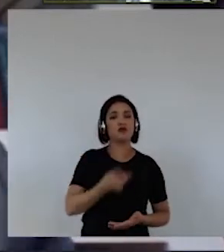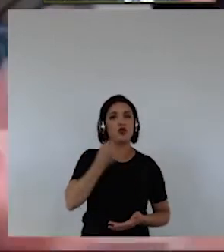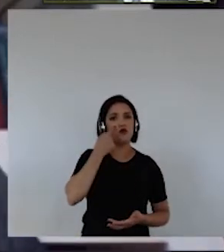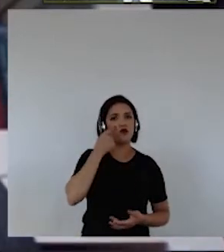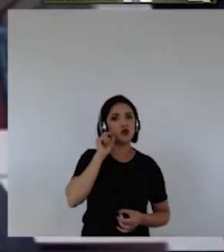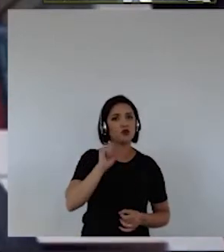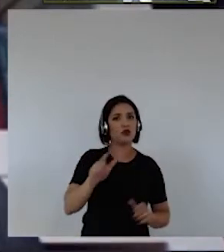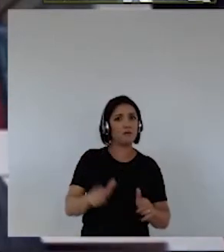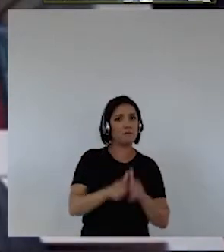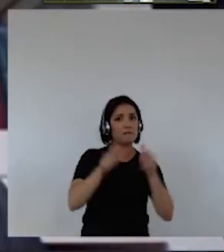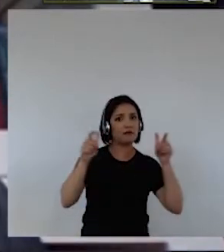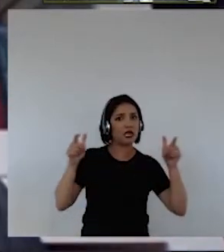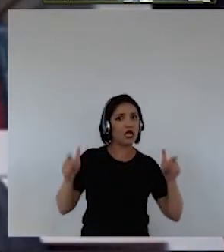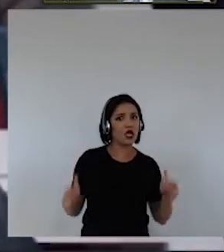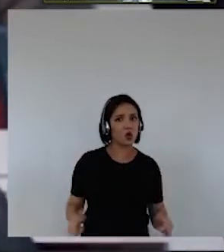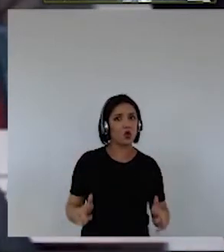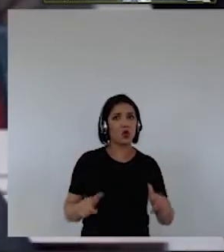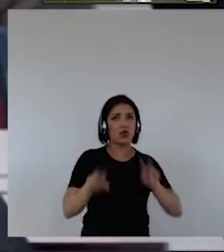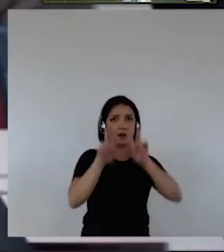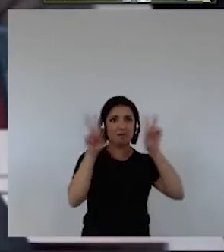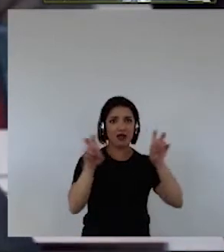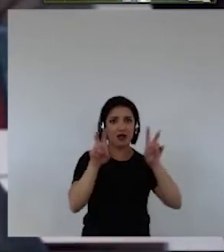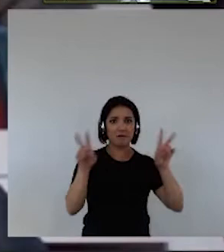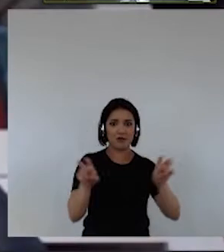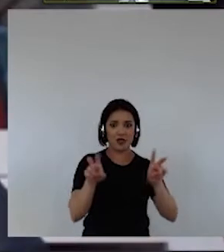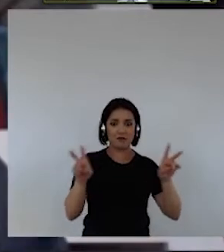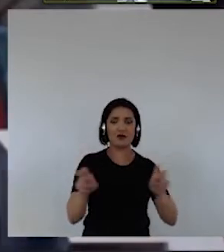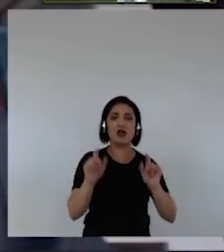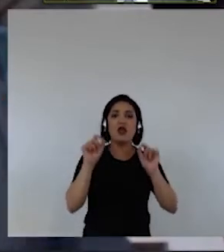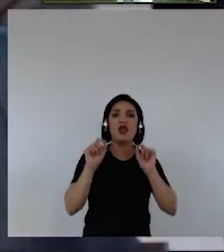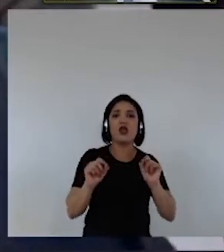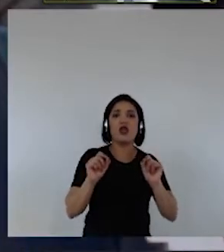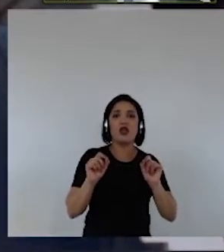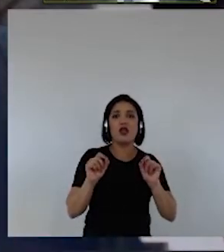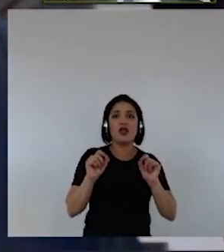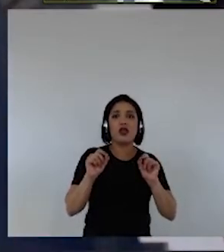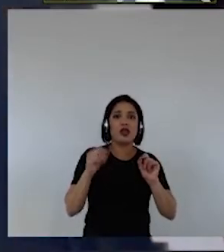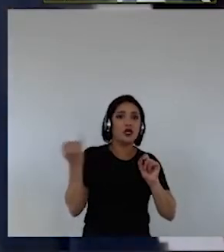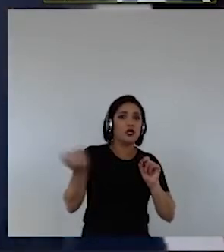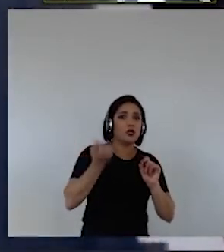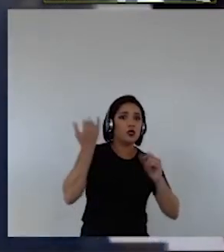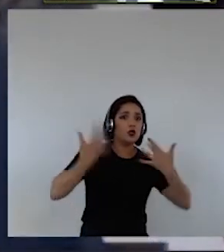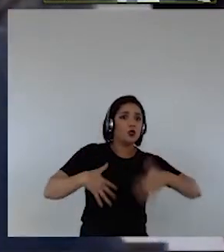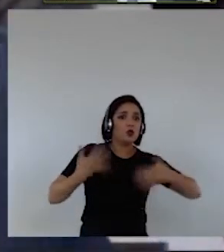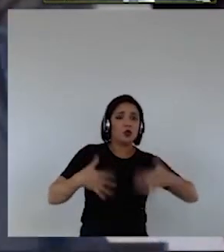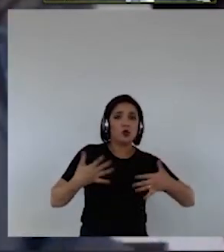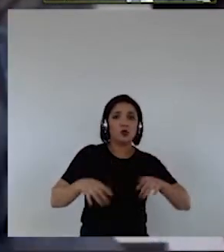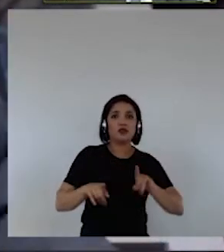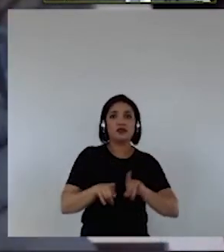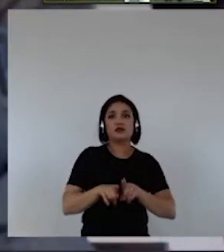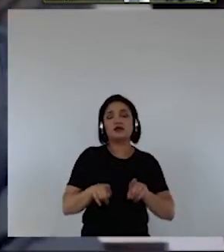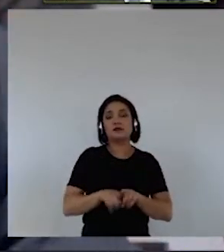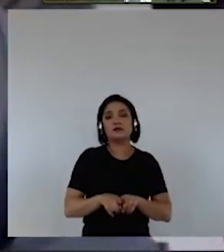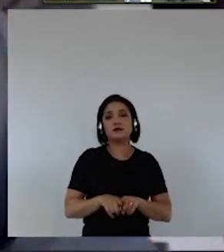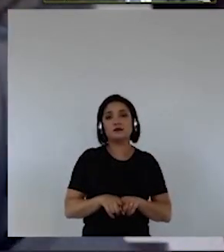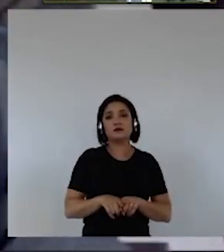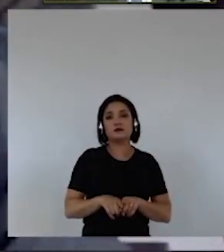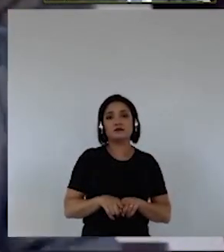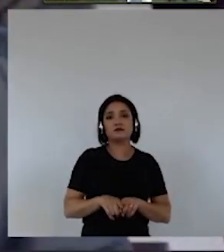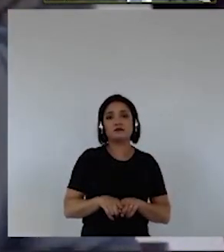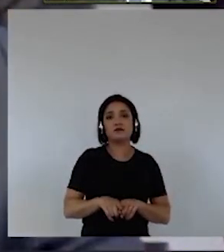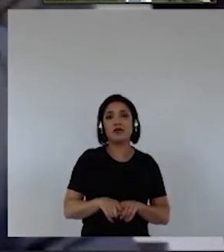maioria das questões que estão sendo discutidas são questões de força maior ou questões de teoria